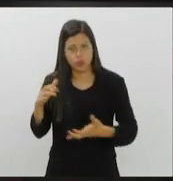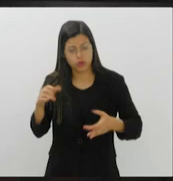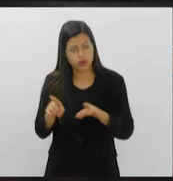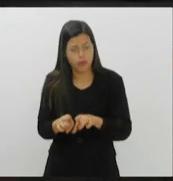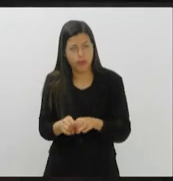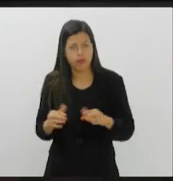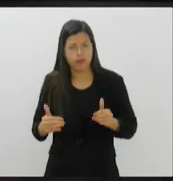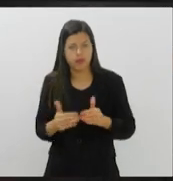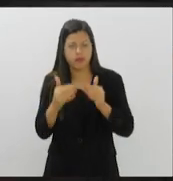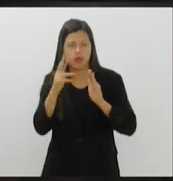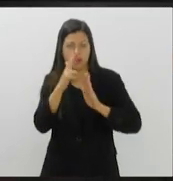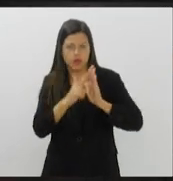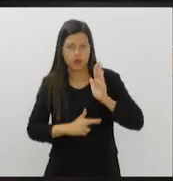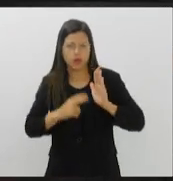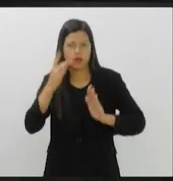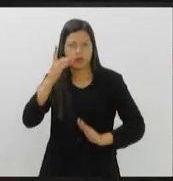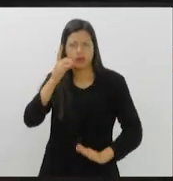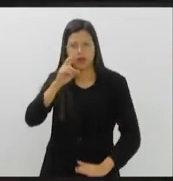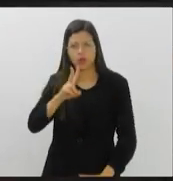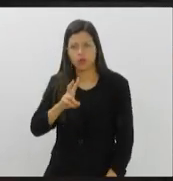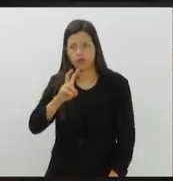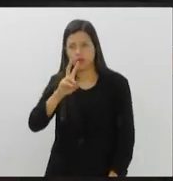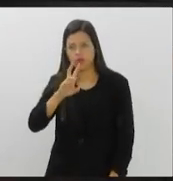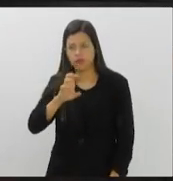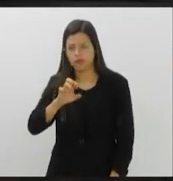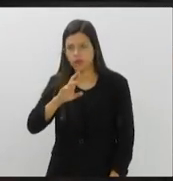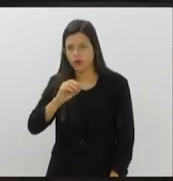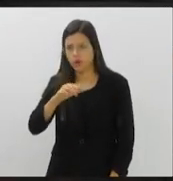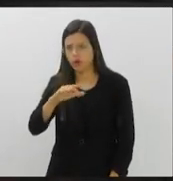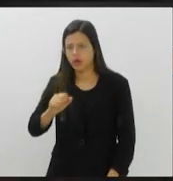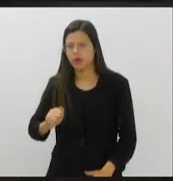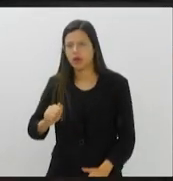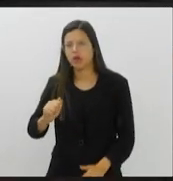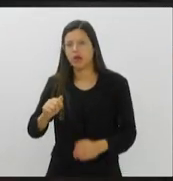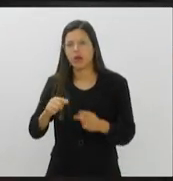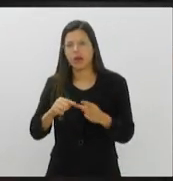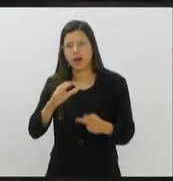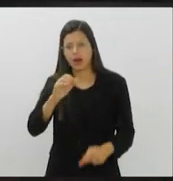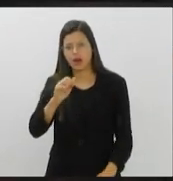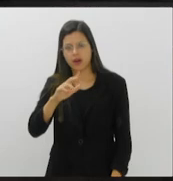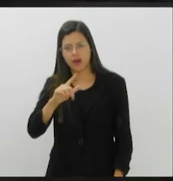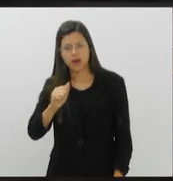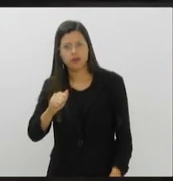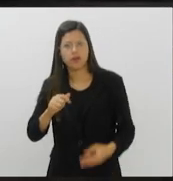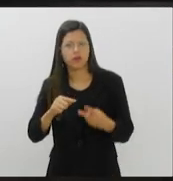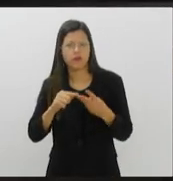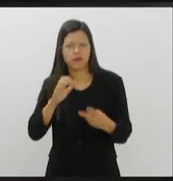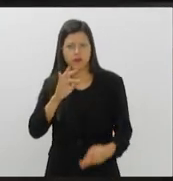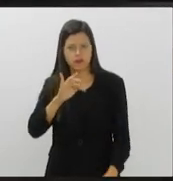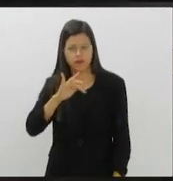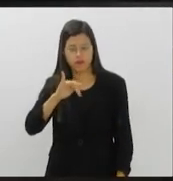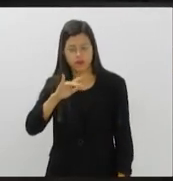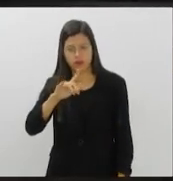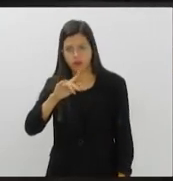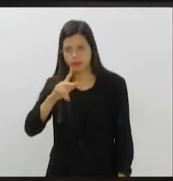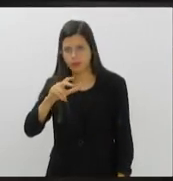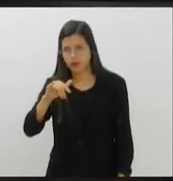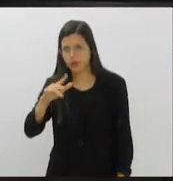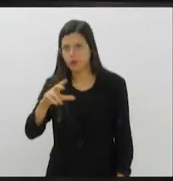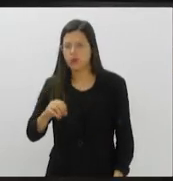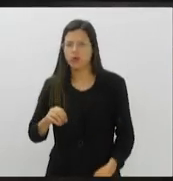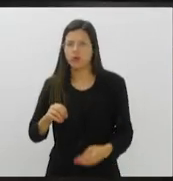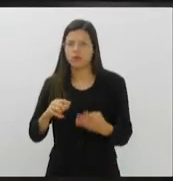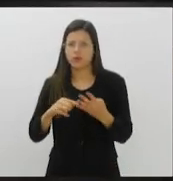Relatores, deputados Verônica Lima, Carla Machado, Filipinho Raves e Gisele Monteiro. Em votação, a emenda